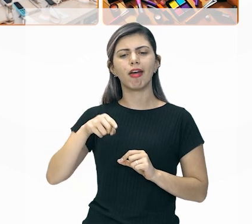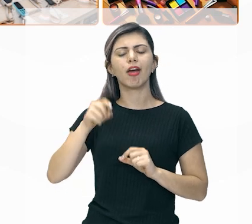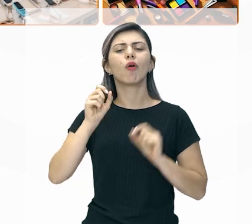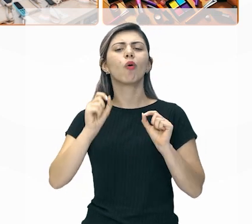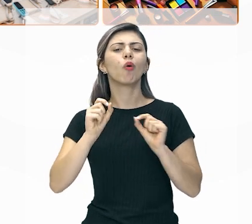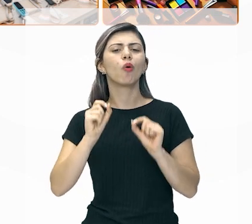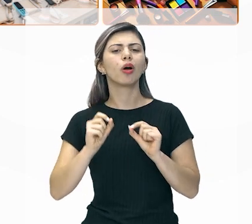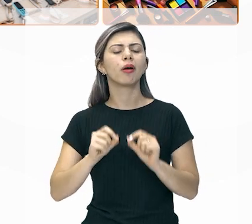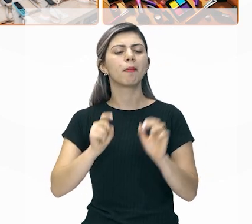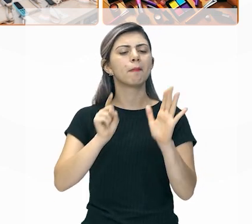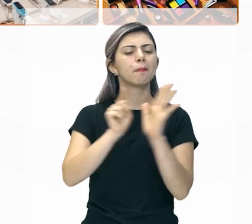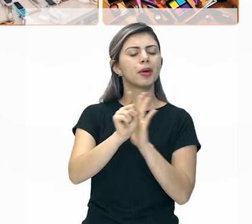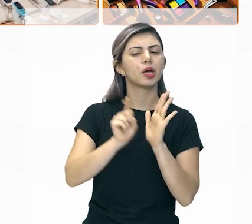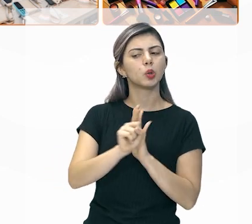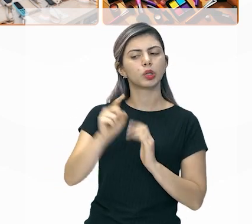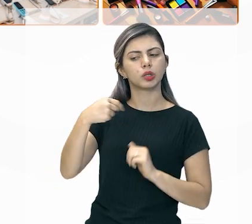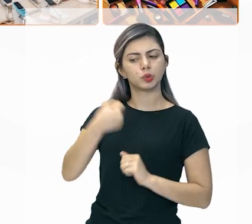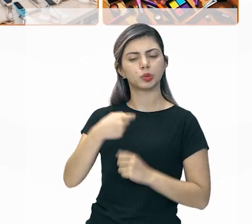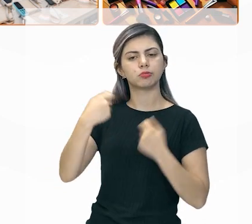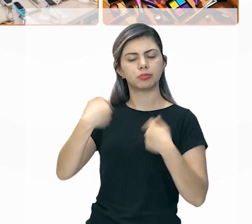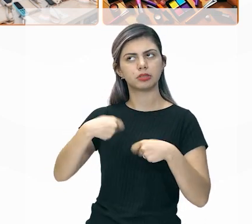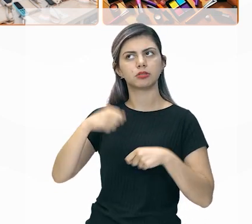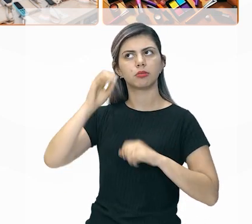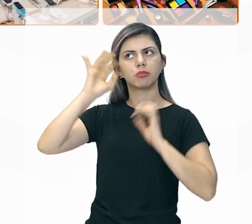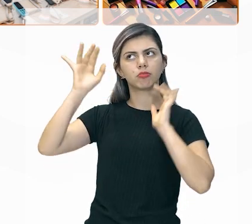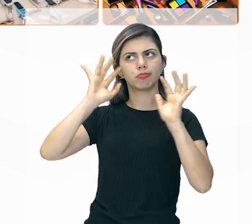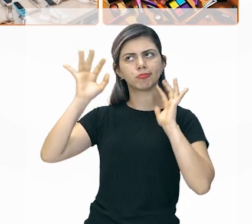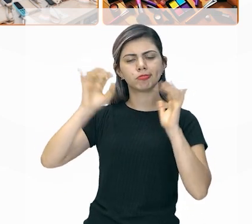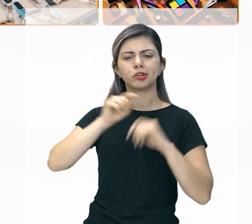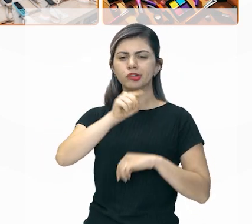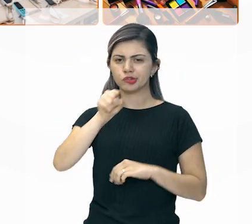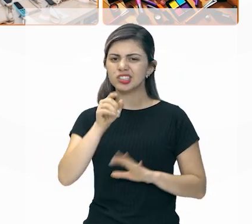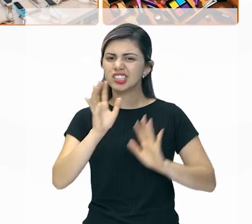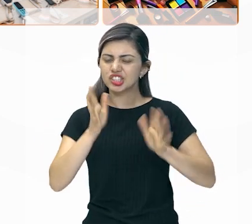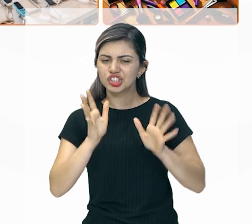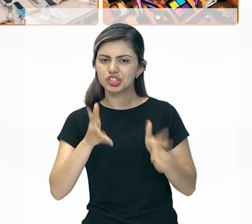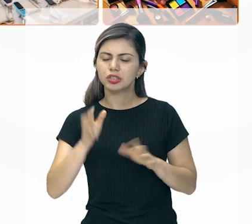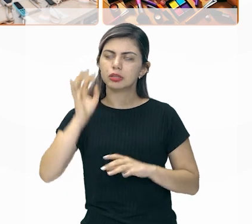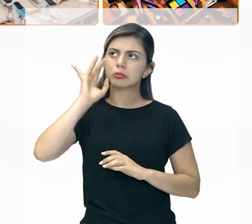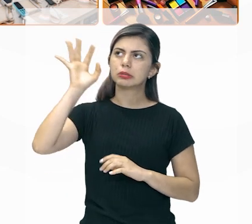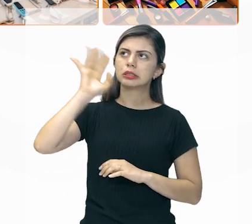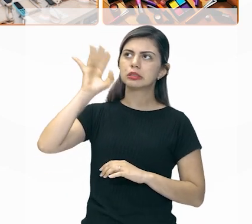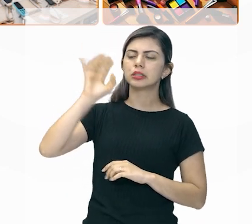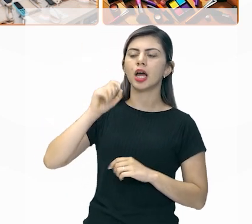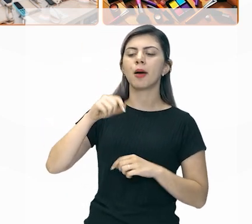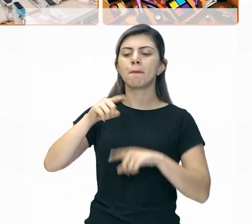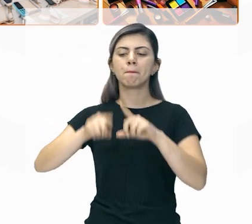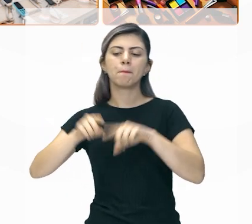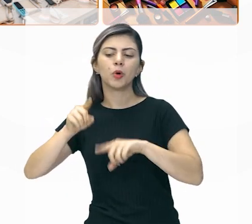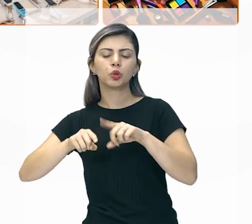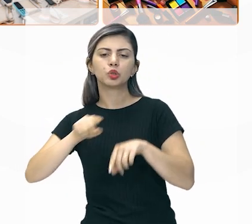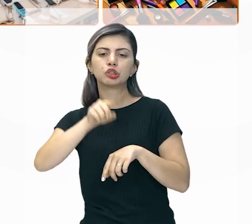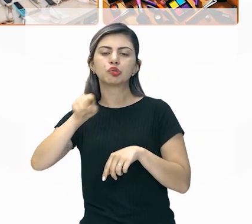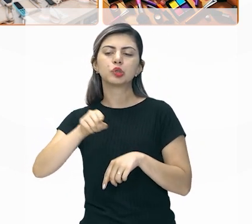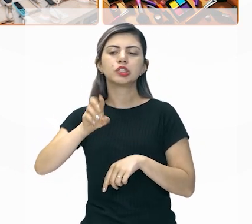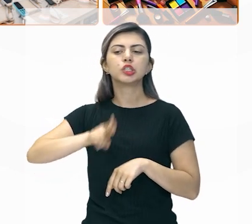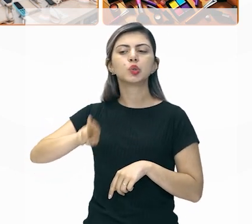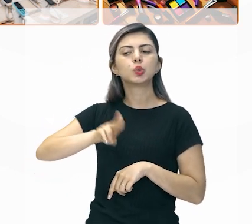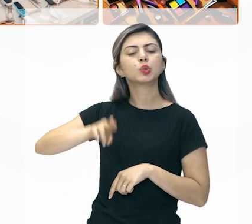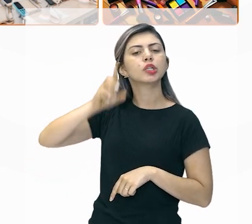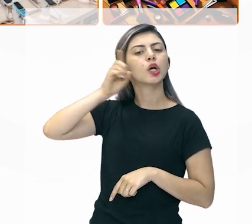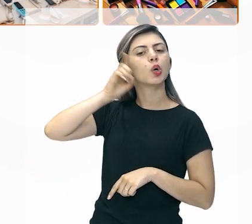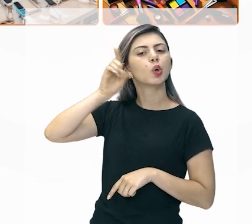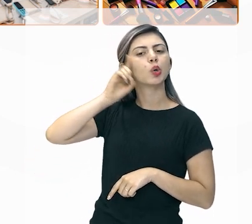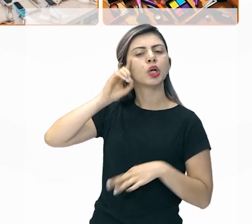esses questionamentos que a gente tem que fazer, né? E aí, você já parou para pensar em quantos e quais produtos consome diariamente?